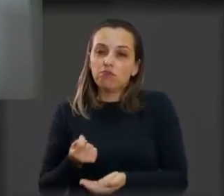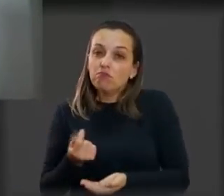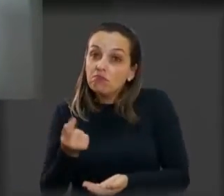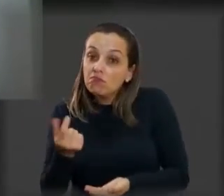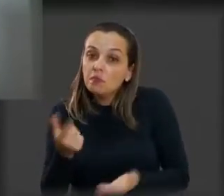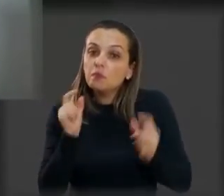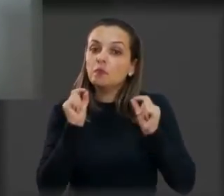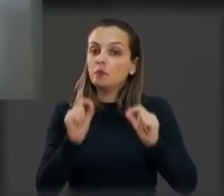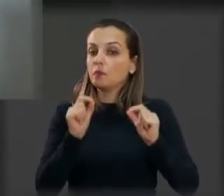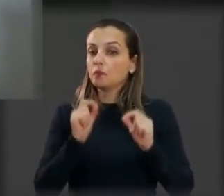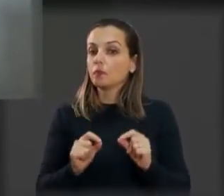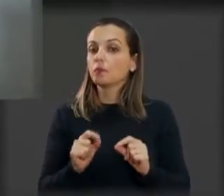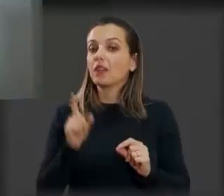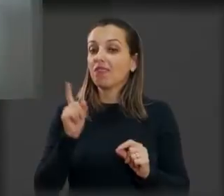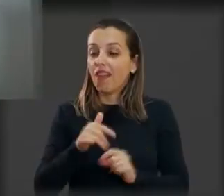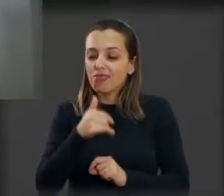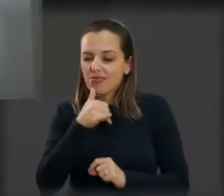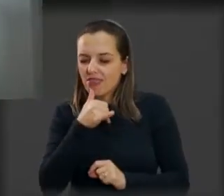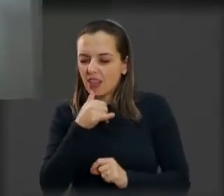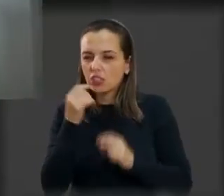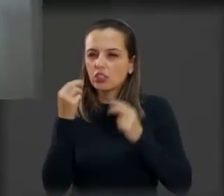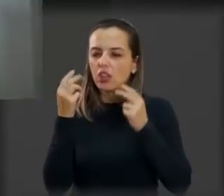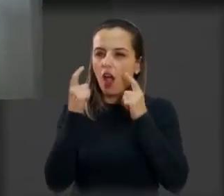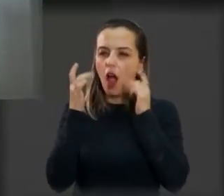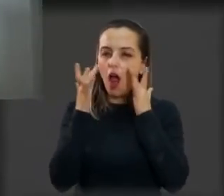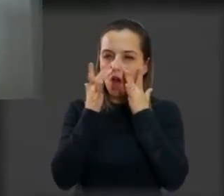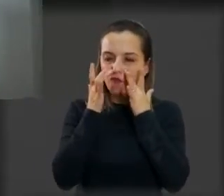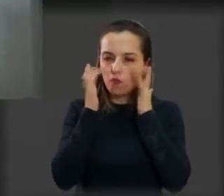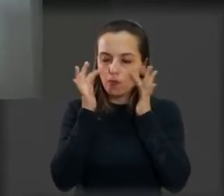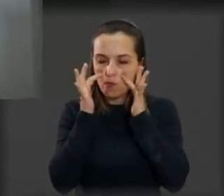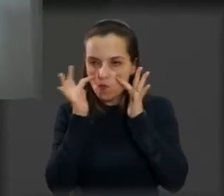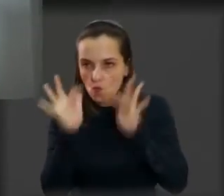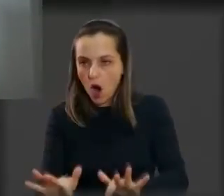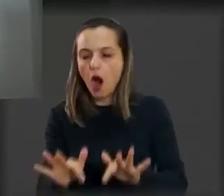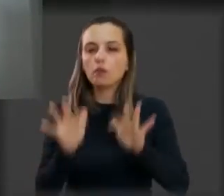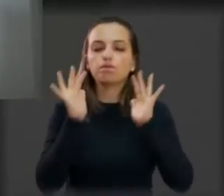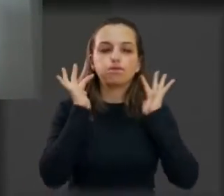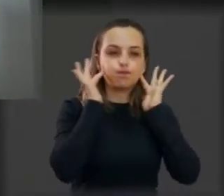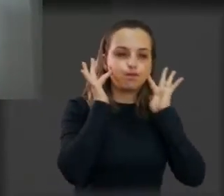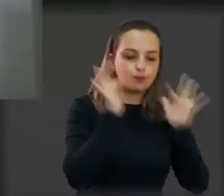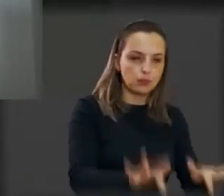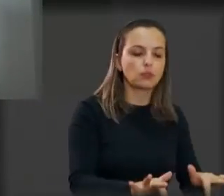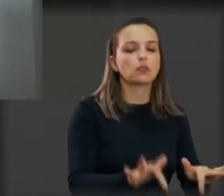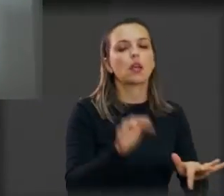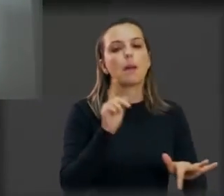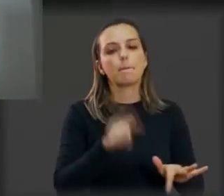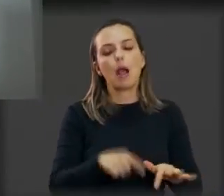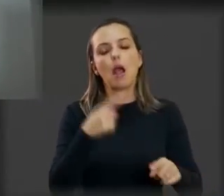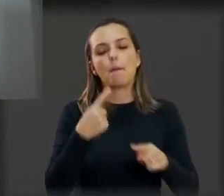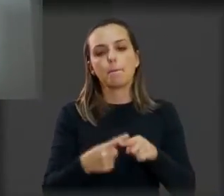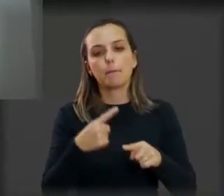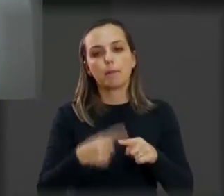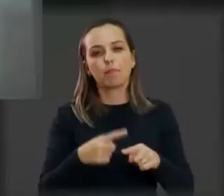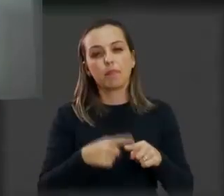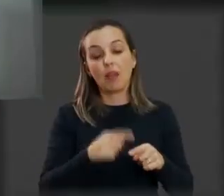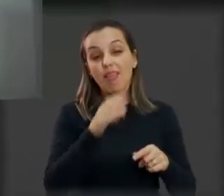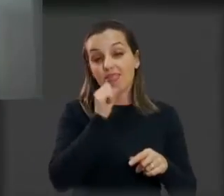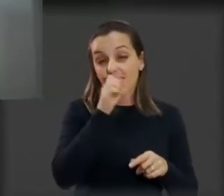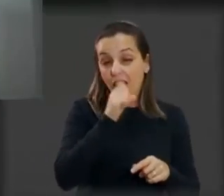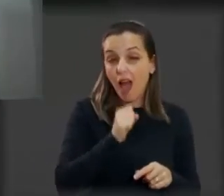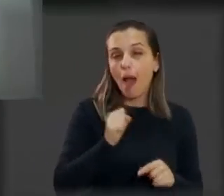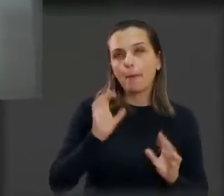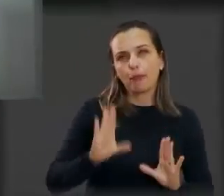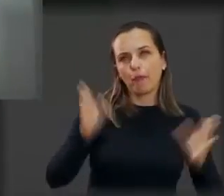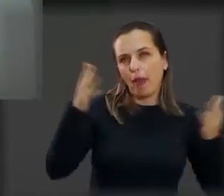empresários, lamentavelmente, estavam ofendendo os guardas por causa do mal-entendido de sábado. Então, eu vou falar o seguinte: se vocês estão